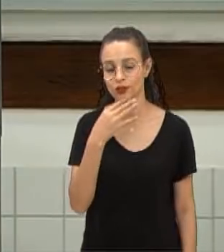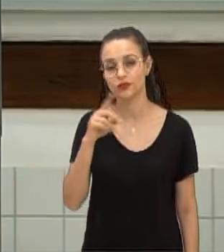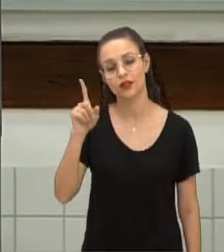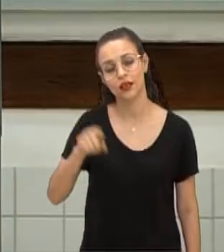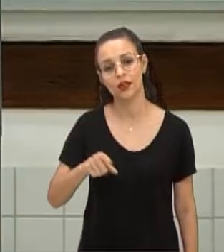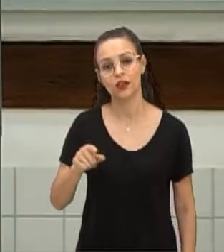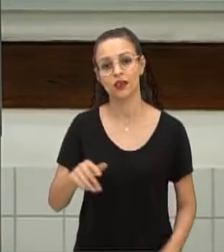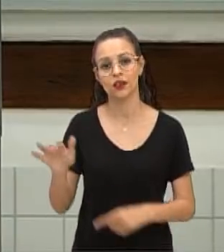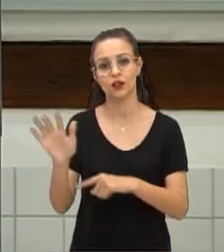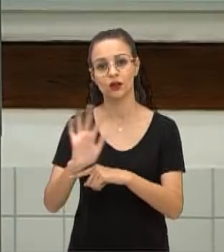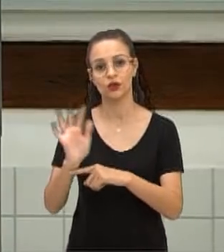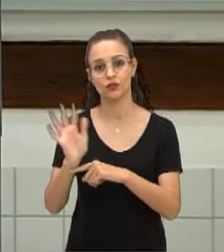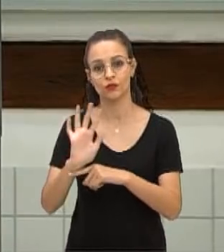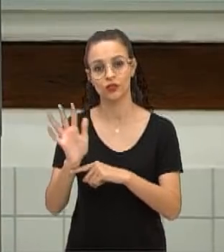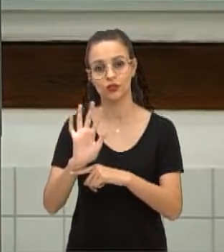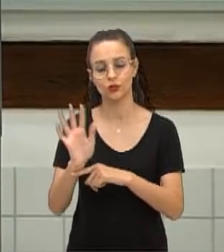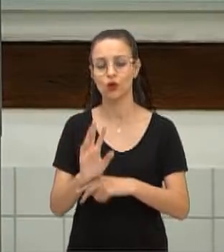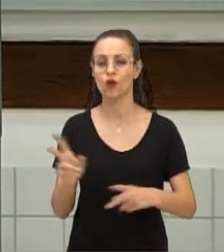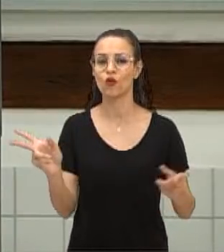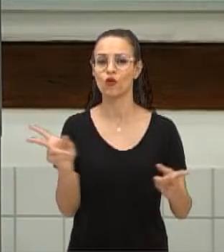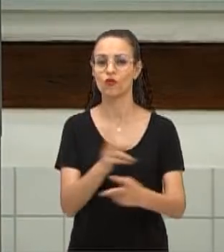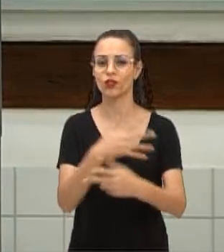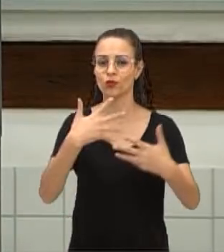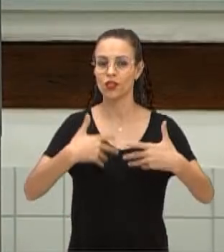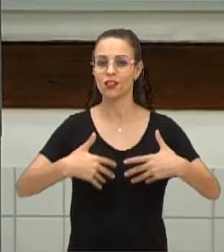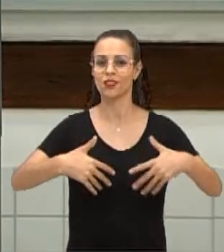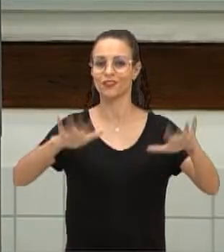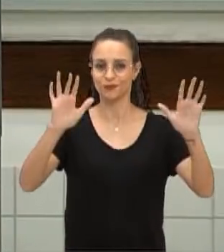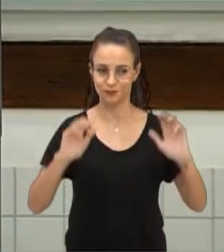aquele filme E o Vento Levou. Beleza?